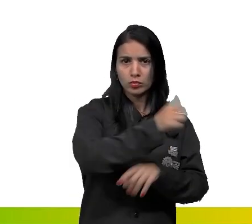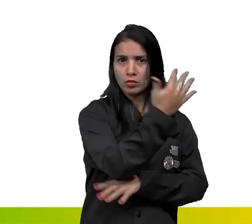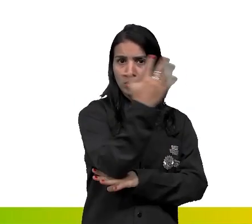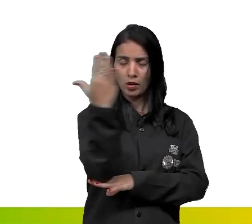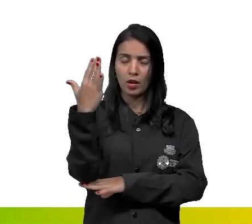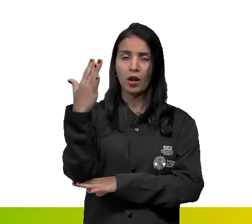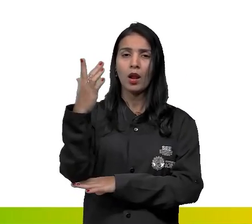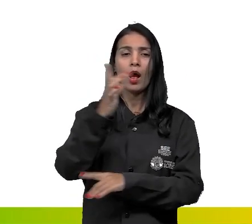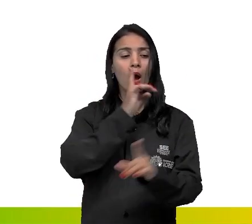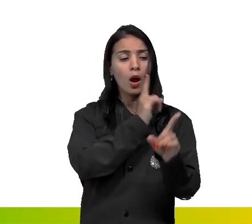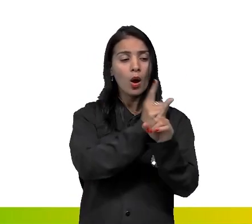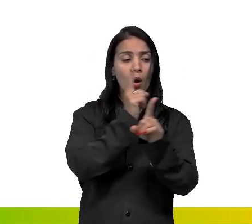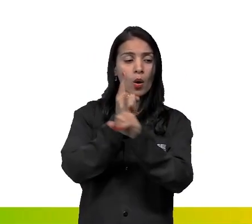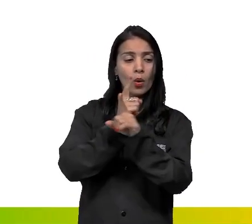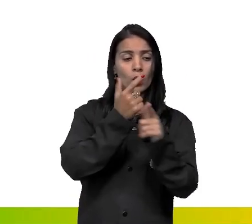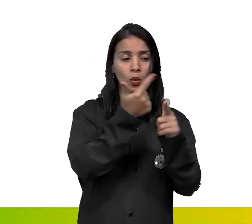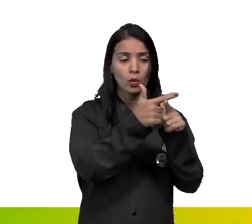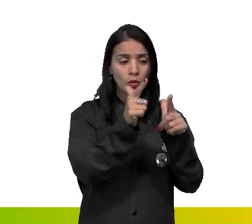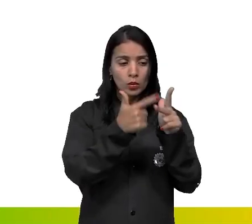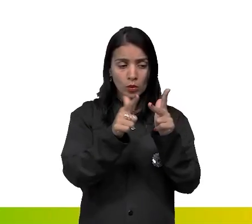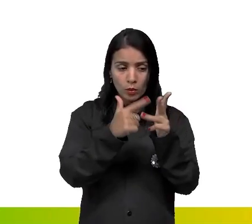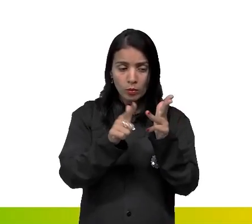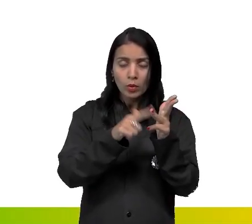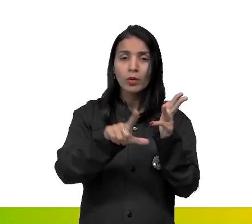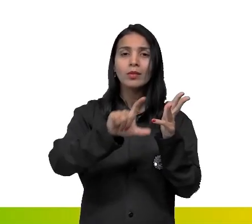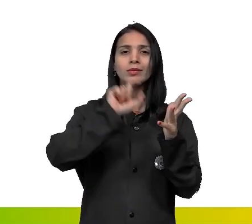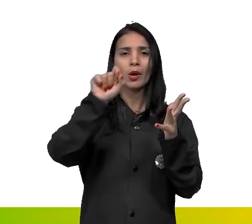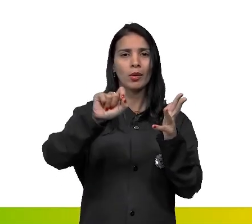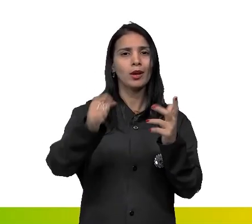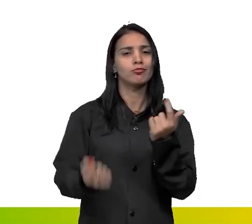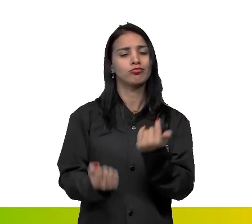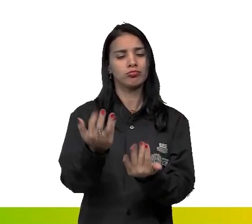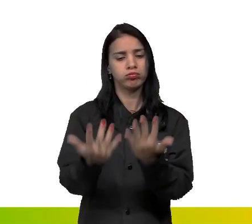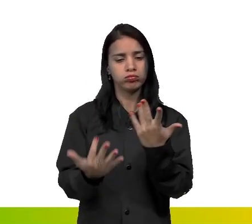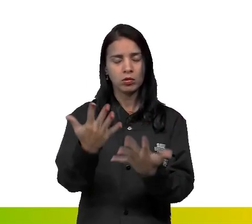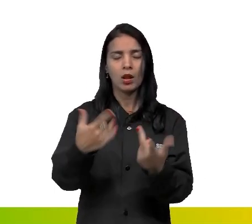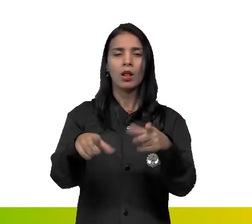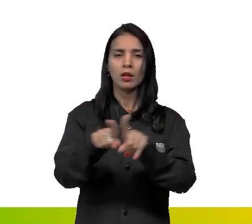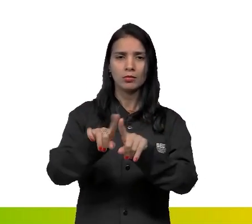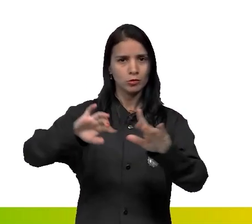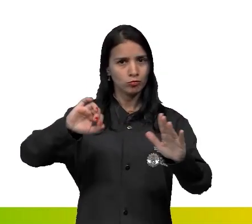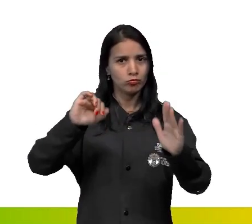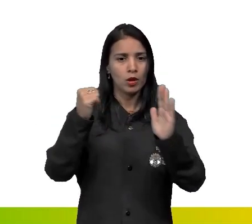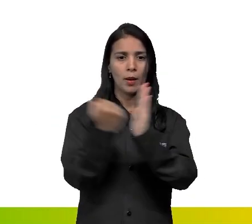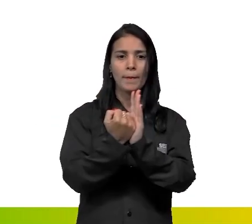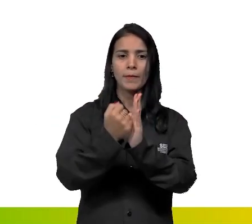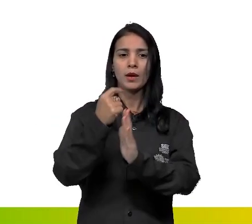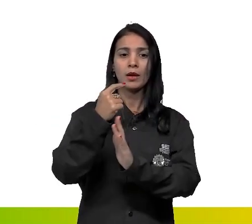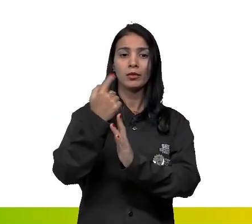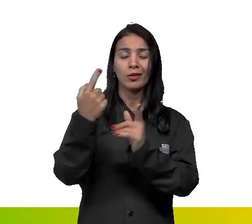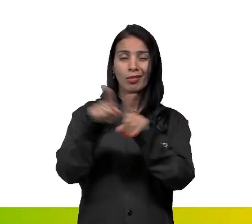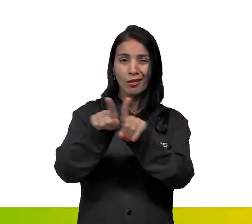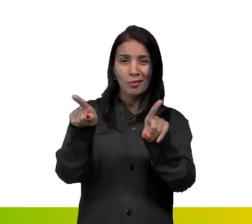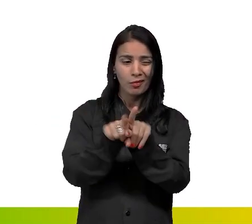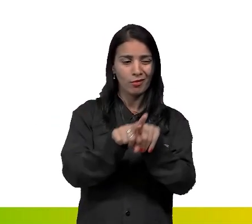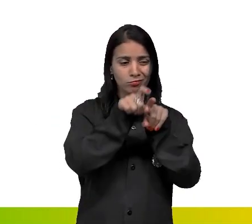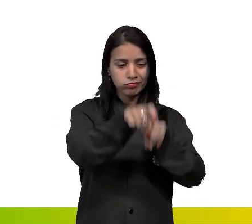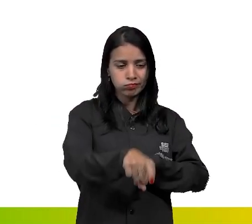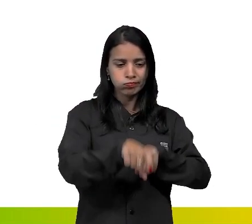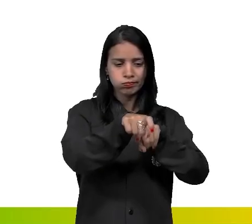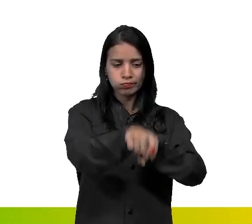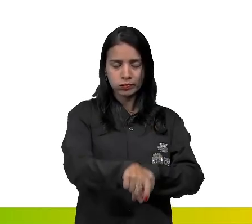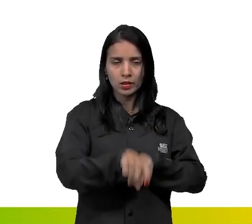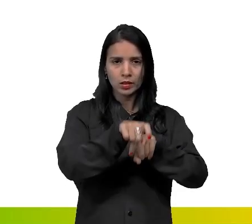do Pantanal, queimadas, e os impactos causados pela agropecuária.